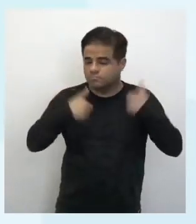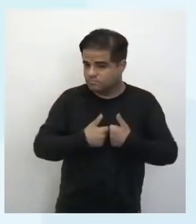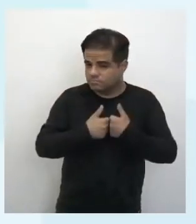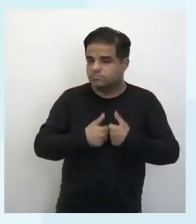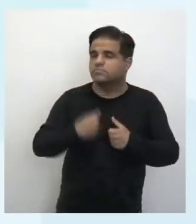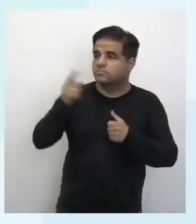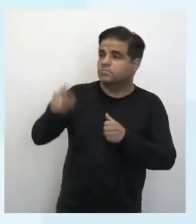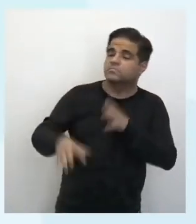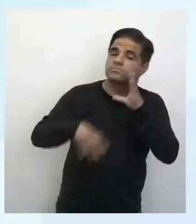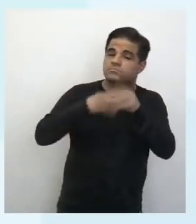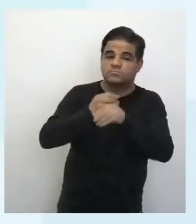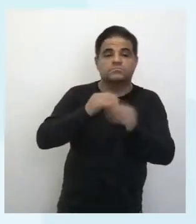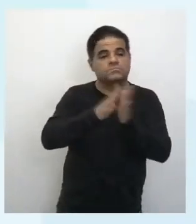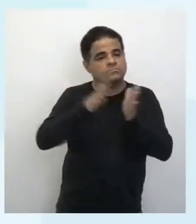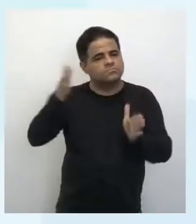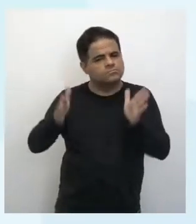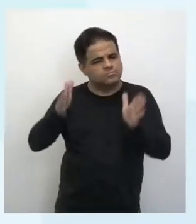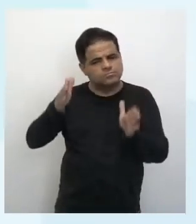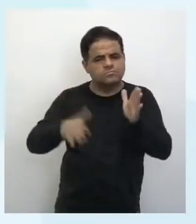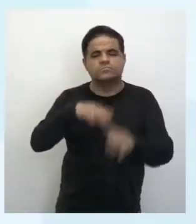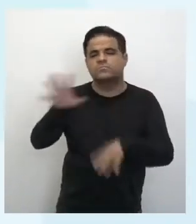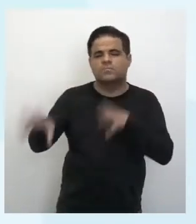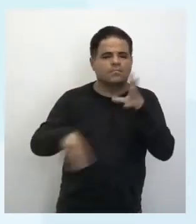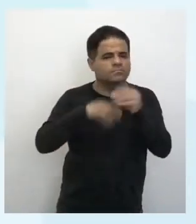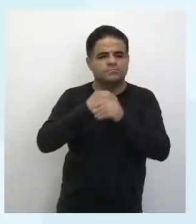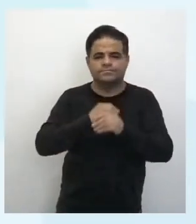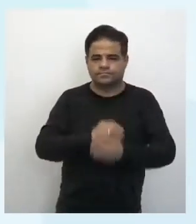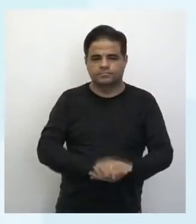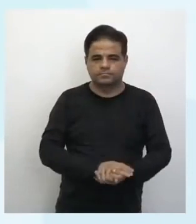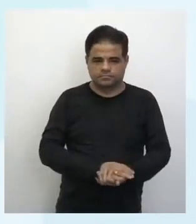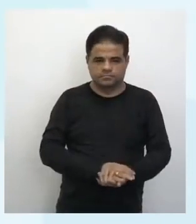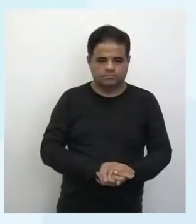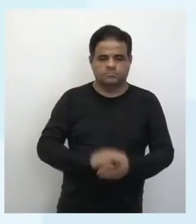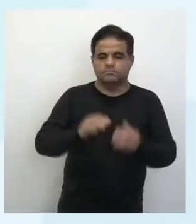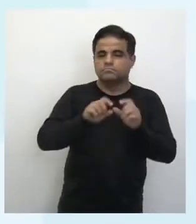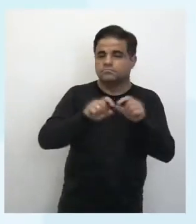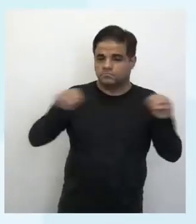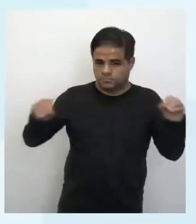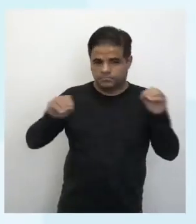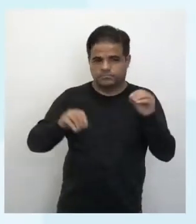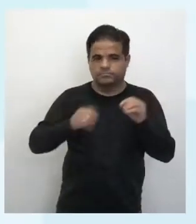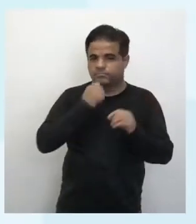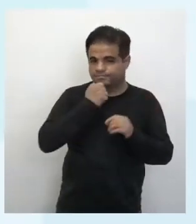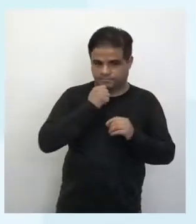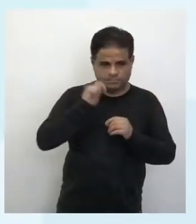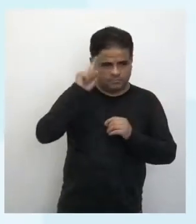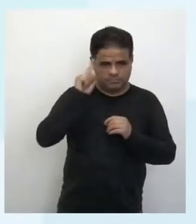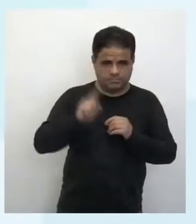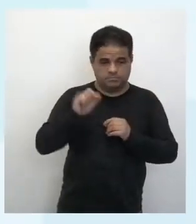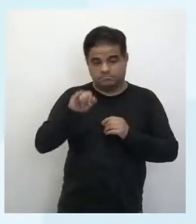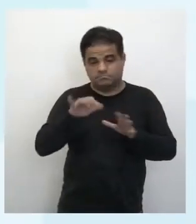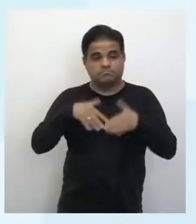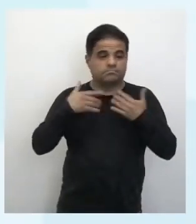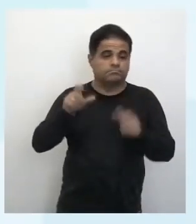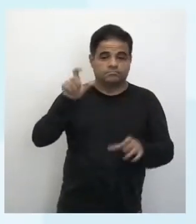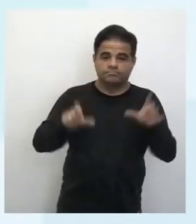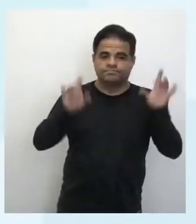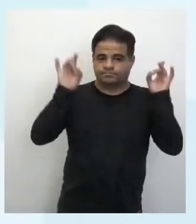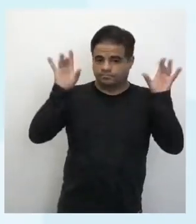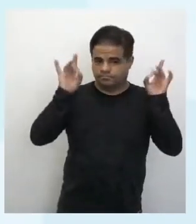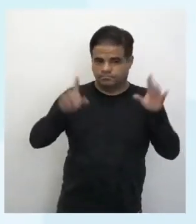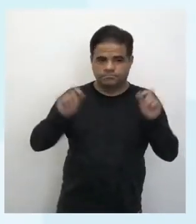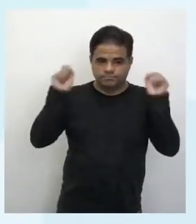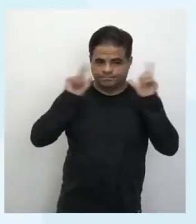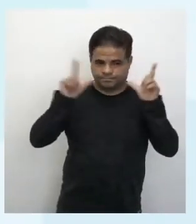tá lá, complemente os períodos com orações subordinadas substantivas. A oração principal tá lá, a ciência não sabe se.